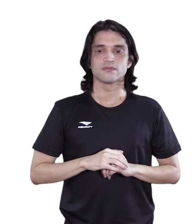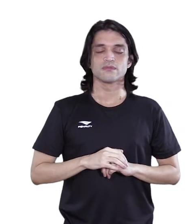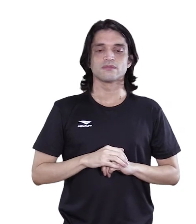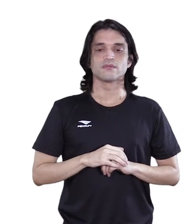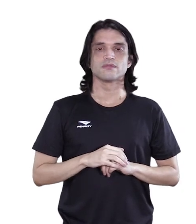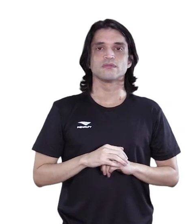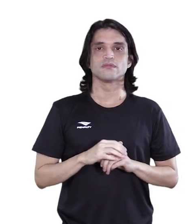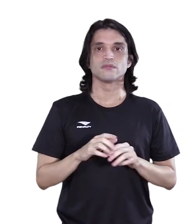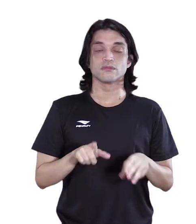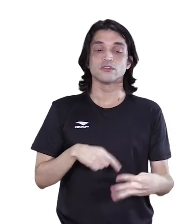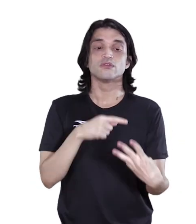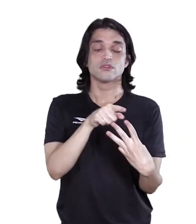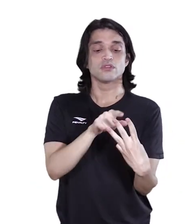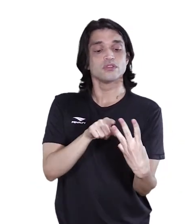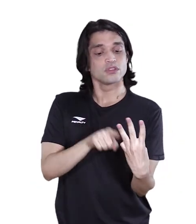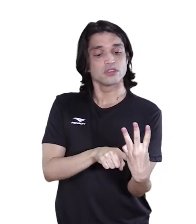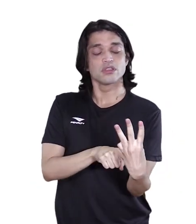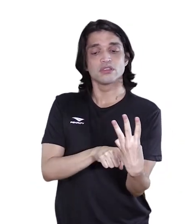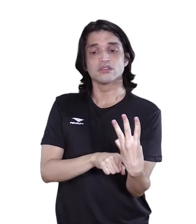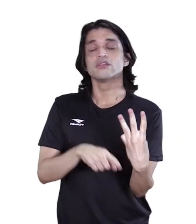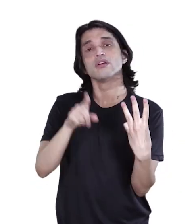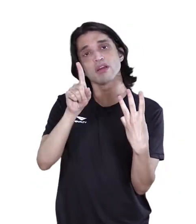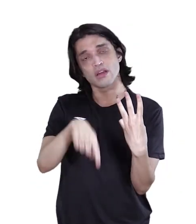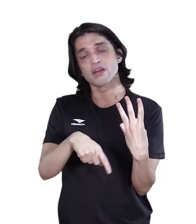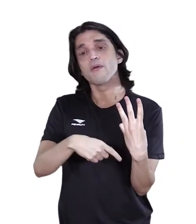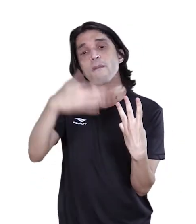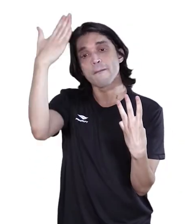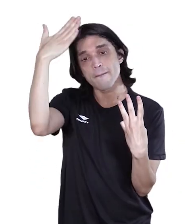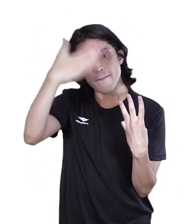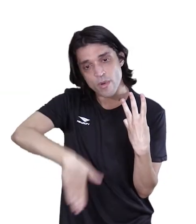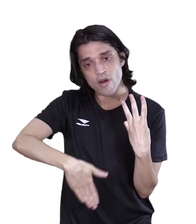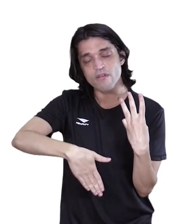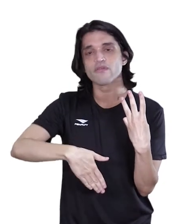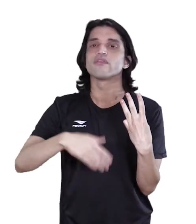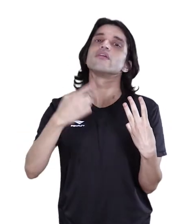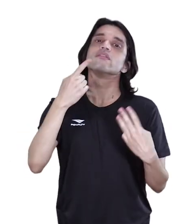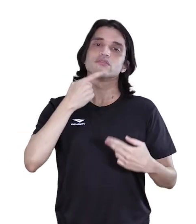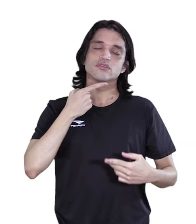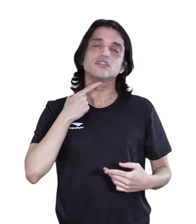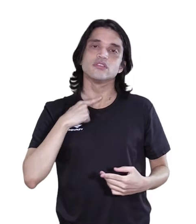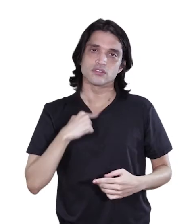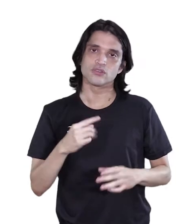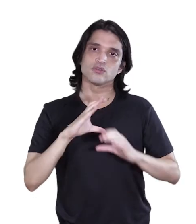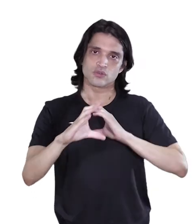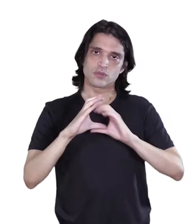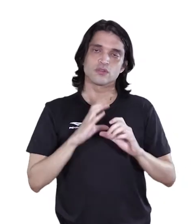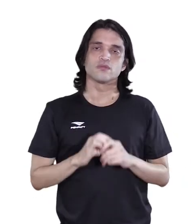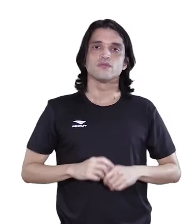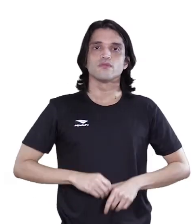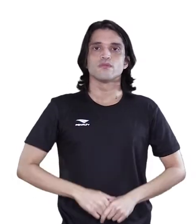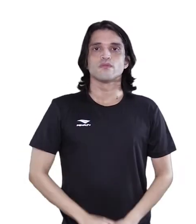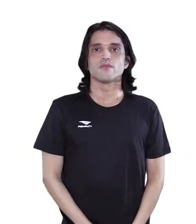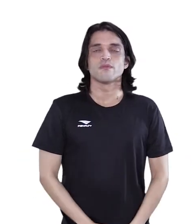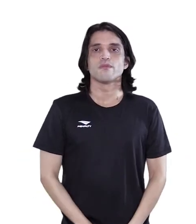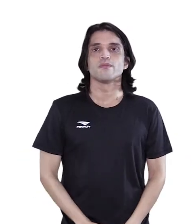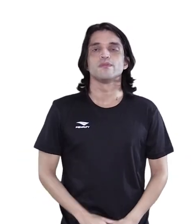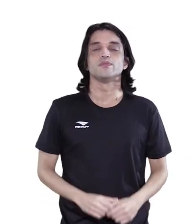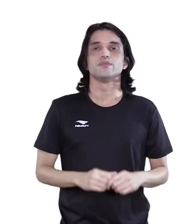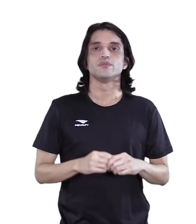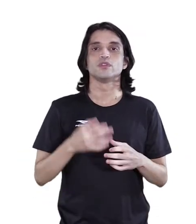pelos brasileiros é uma evidência desse desejo. No argumento por comparação ou